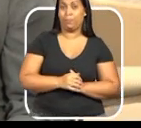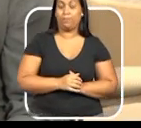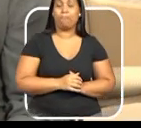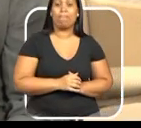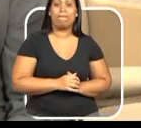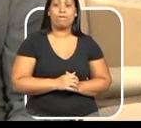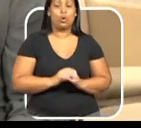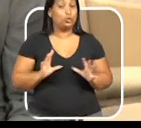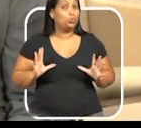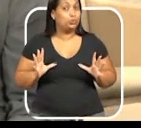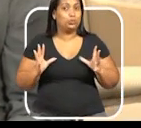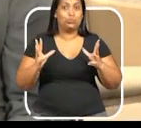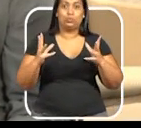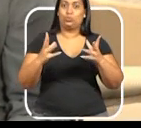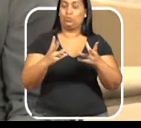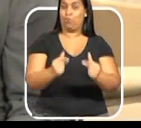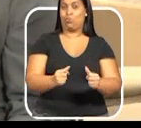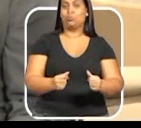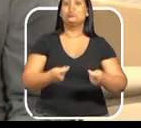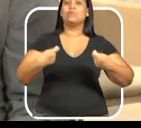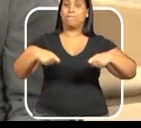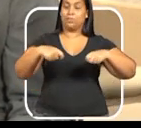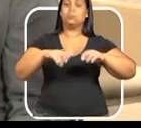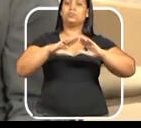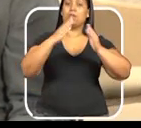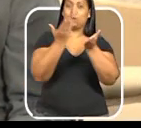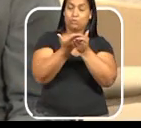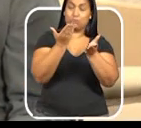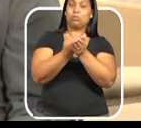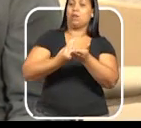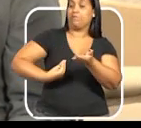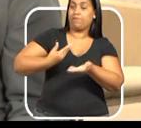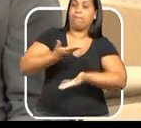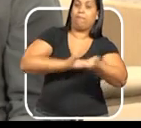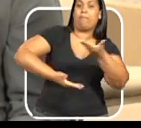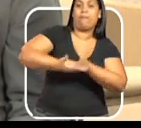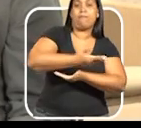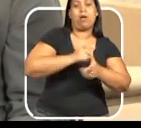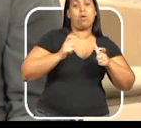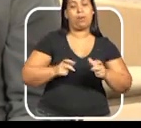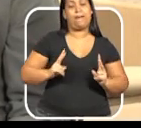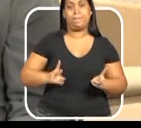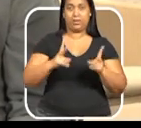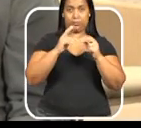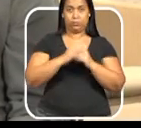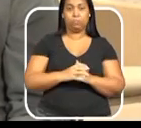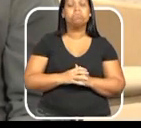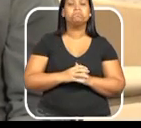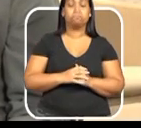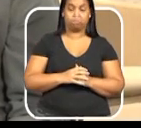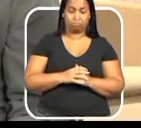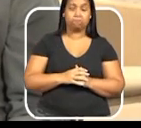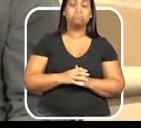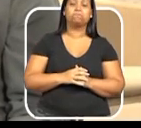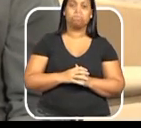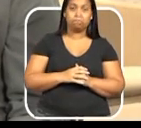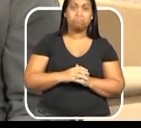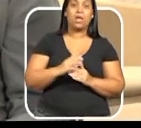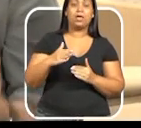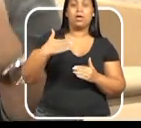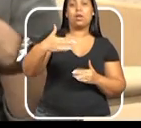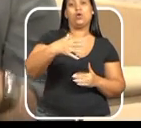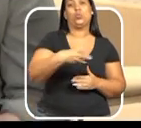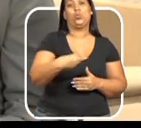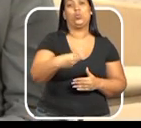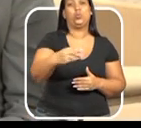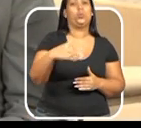né? Todos devem estudar e conviver no mesmo espaço. É assim que você forma as próximas